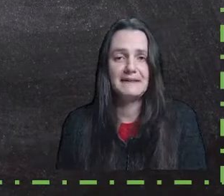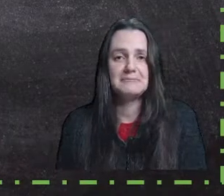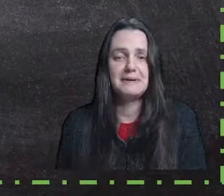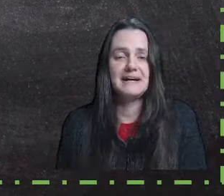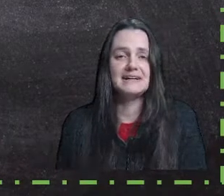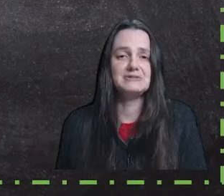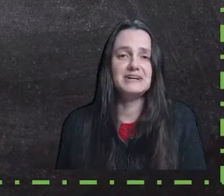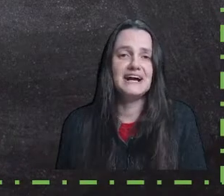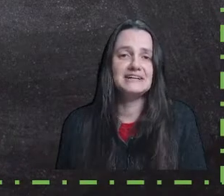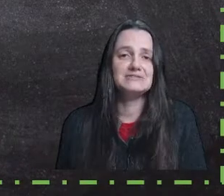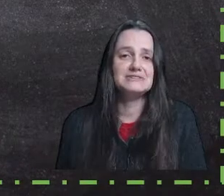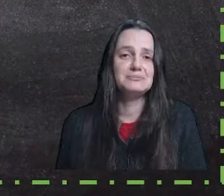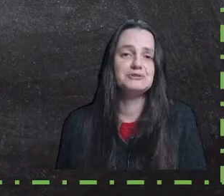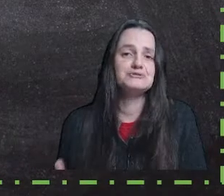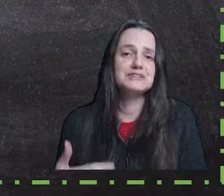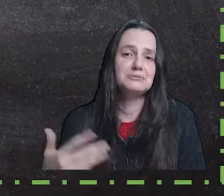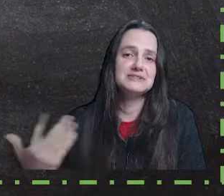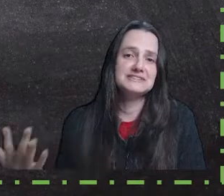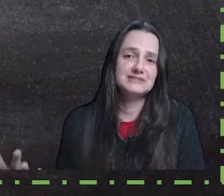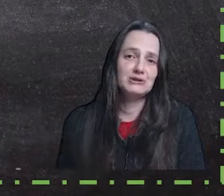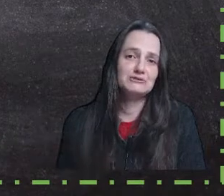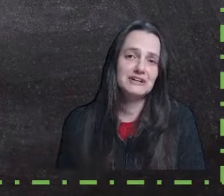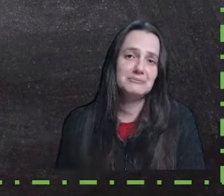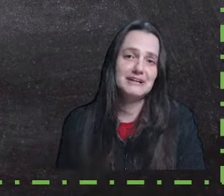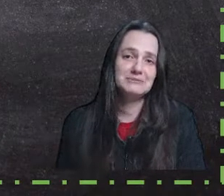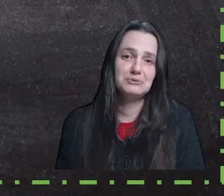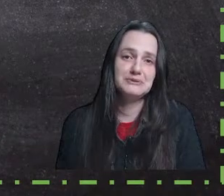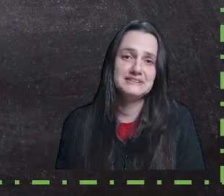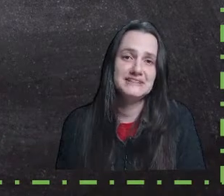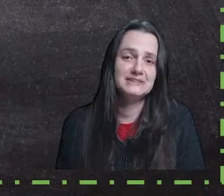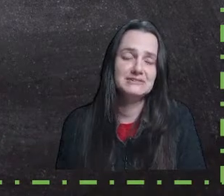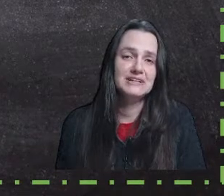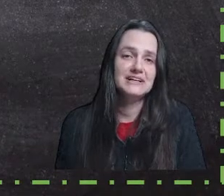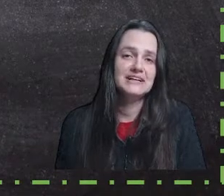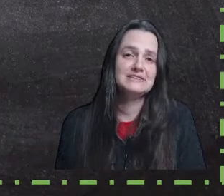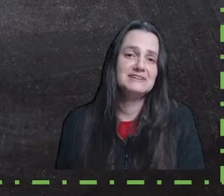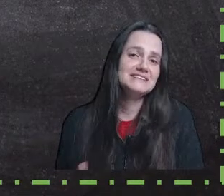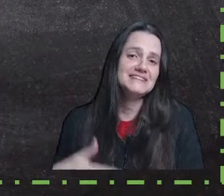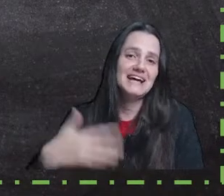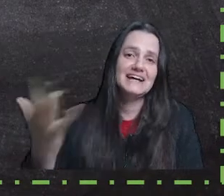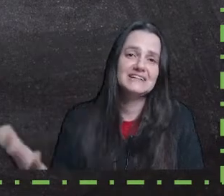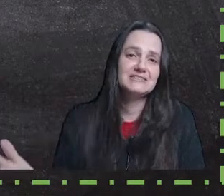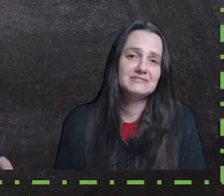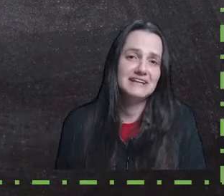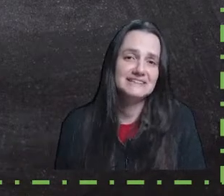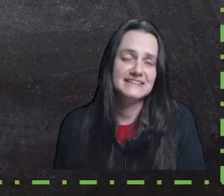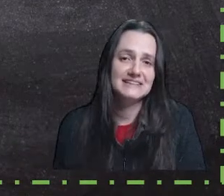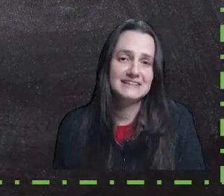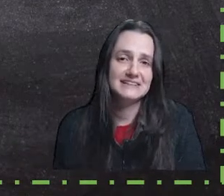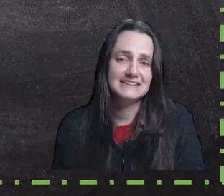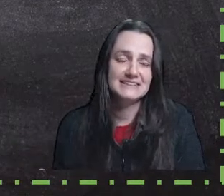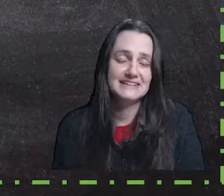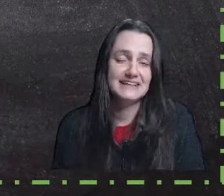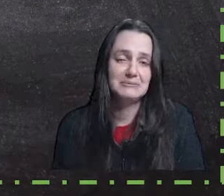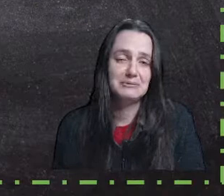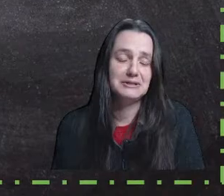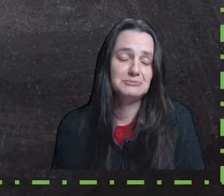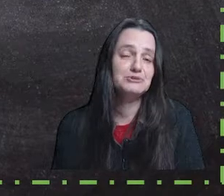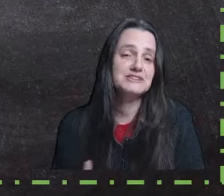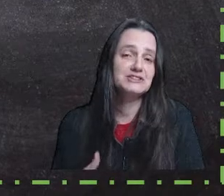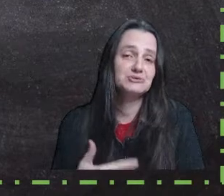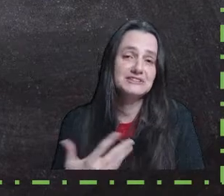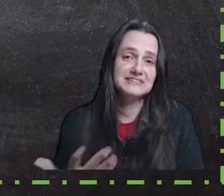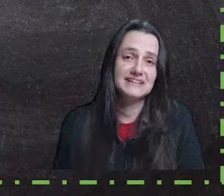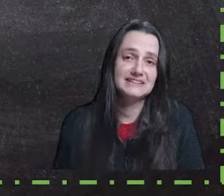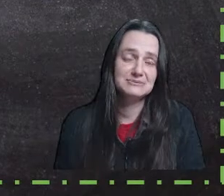forrageira para o gado, depois de um tempo esse solo fica mais empobrecido, então eles largam essa terra